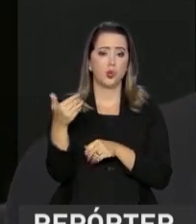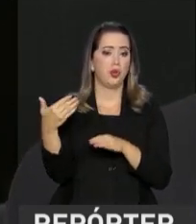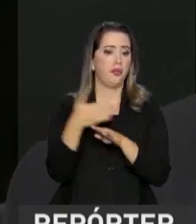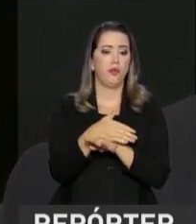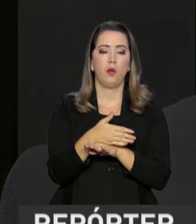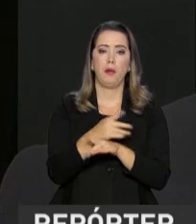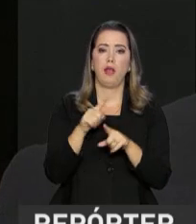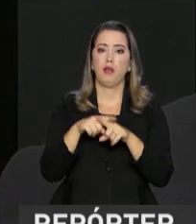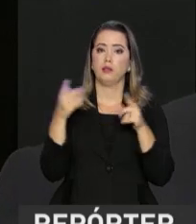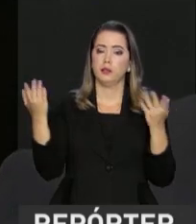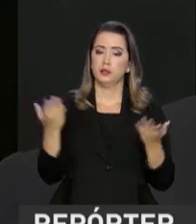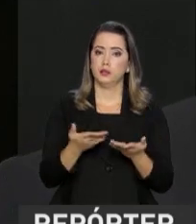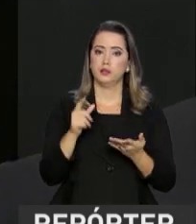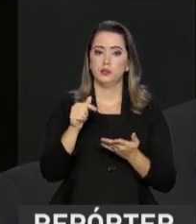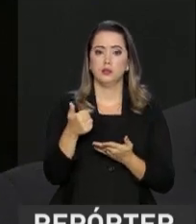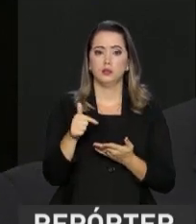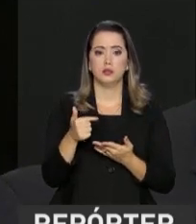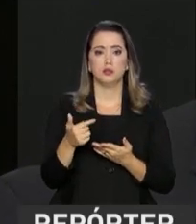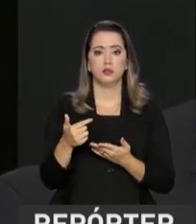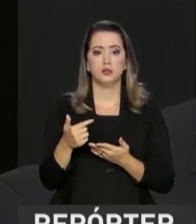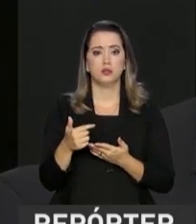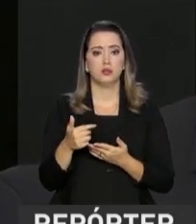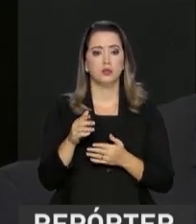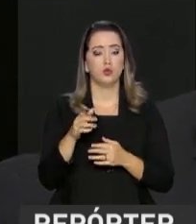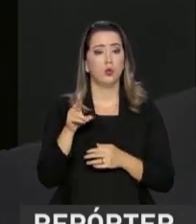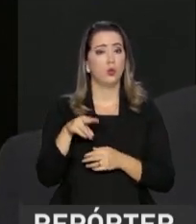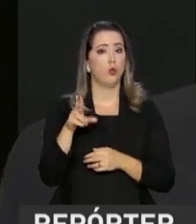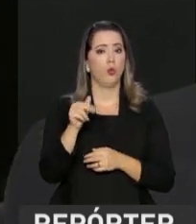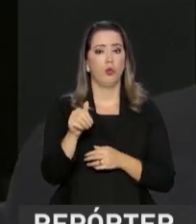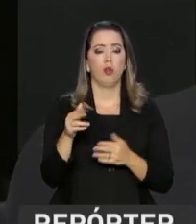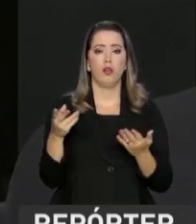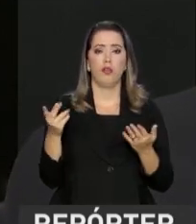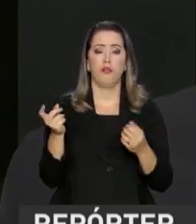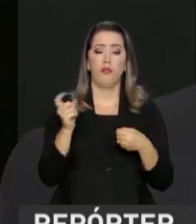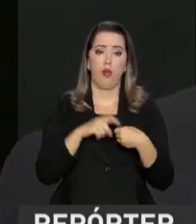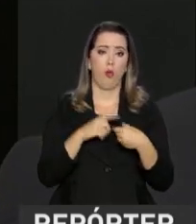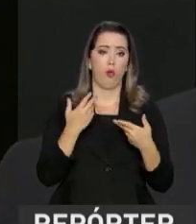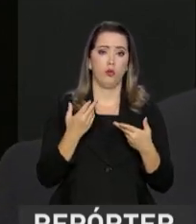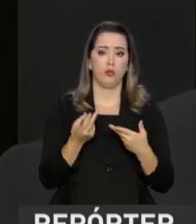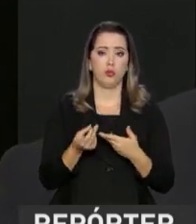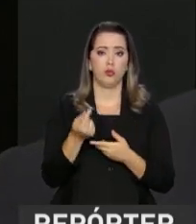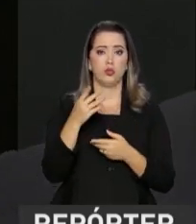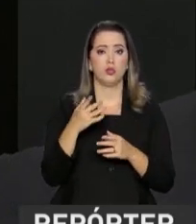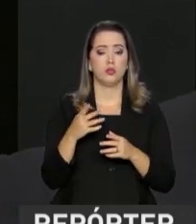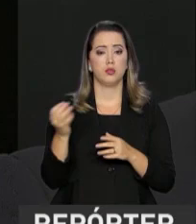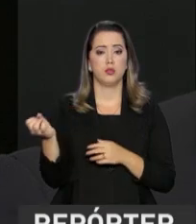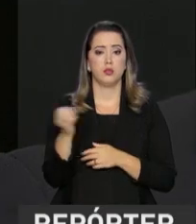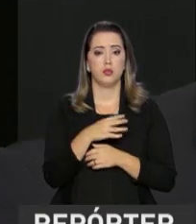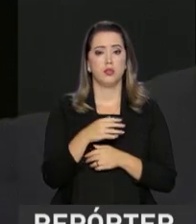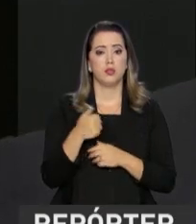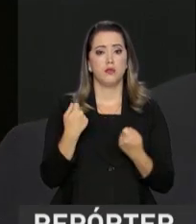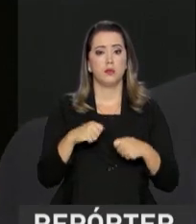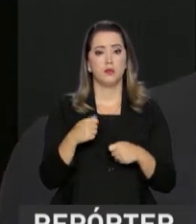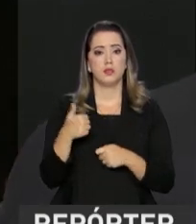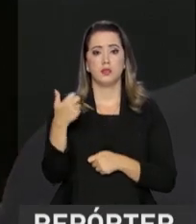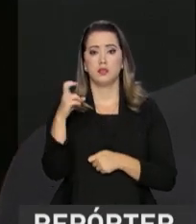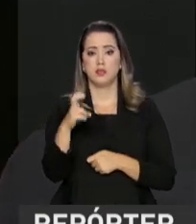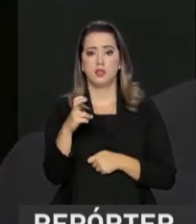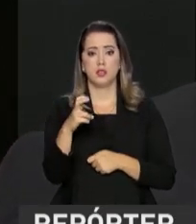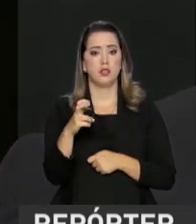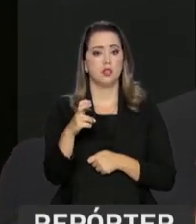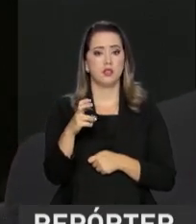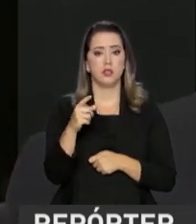sistemática ele não recupera e se nenhum momento na nova ele vai ter que fazer as 15 polícias hoje vai fazer